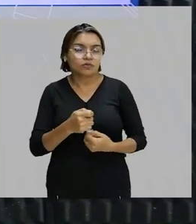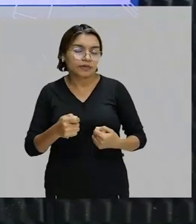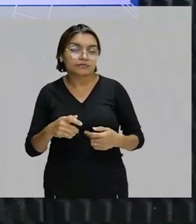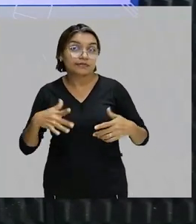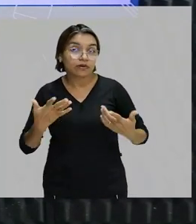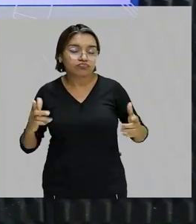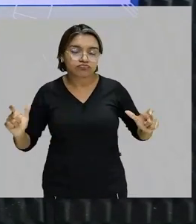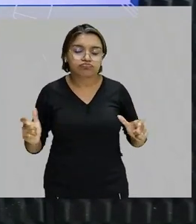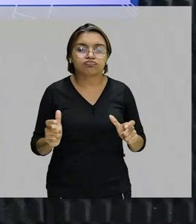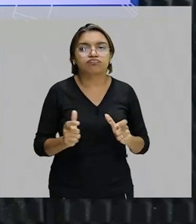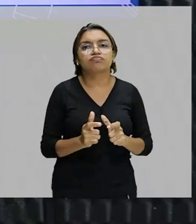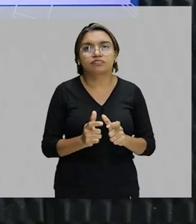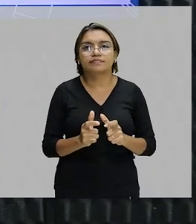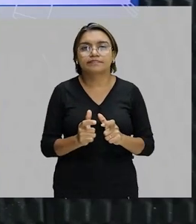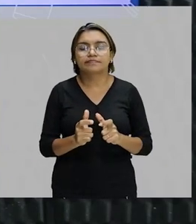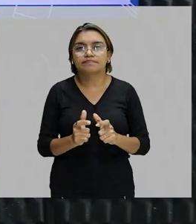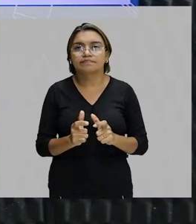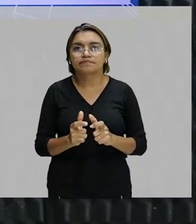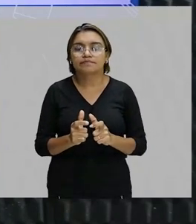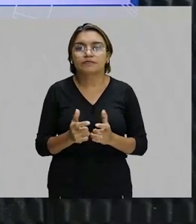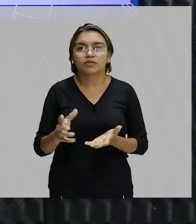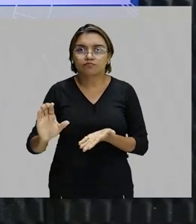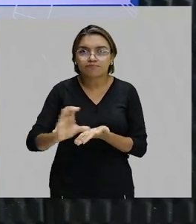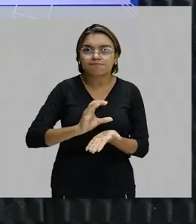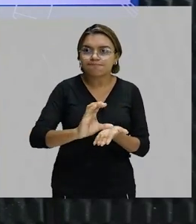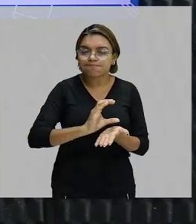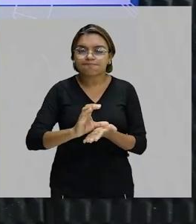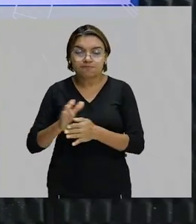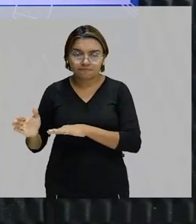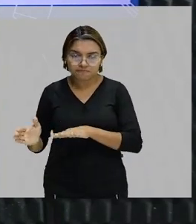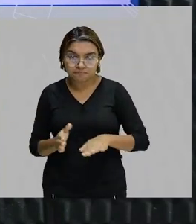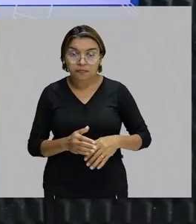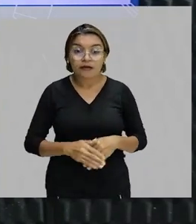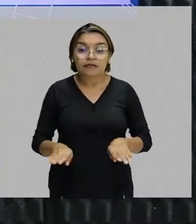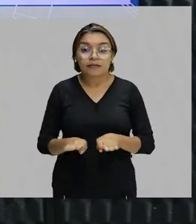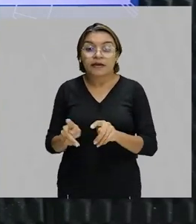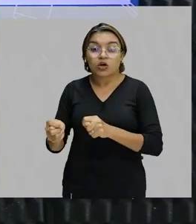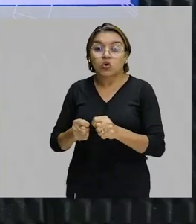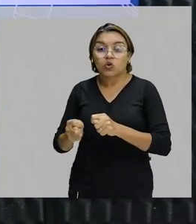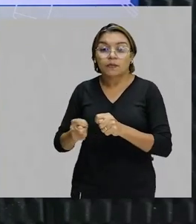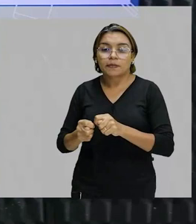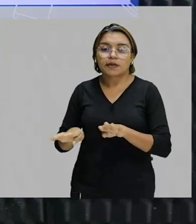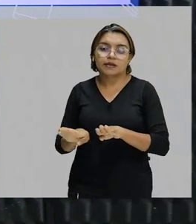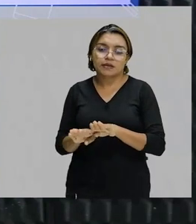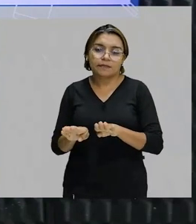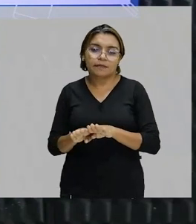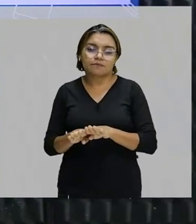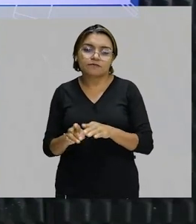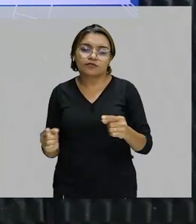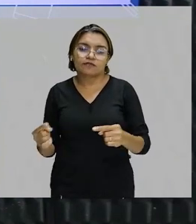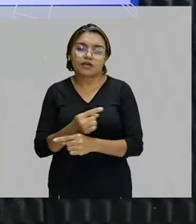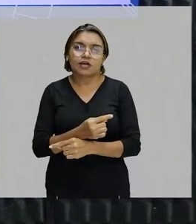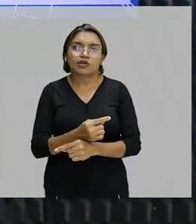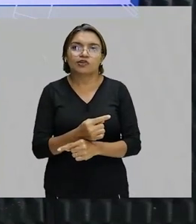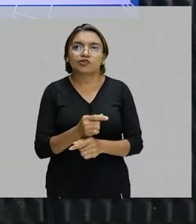reduz a arrecadação né economia de mercado ao contrário da economia de estado